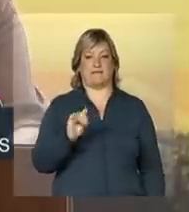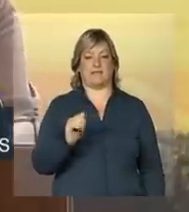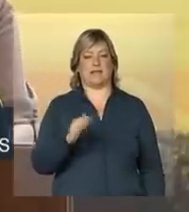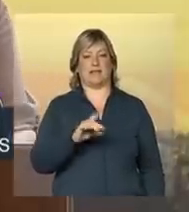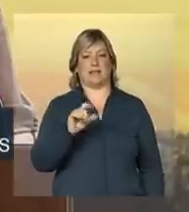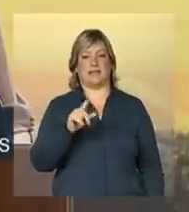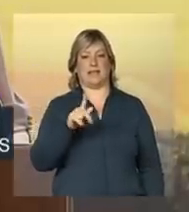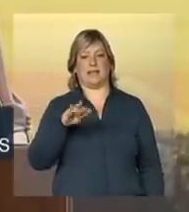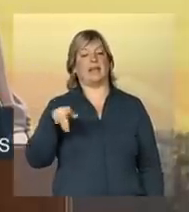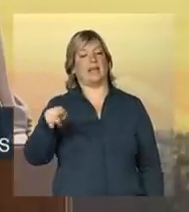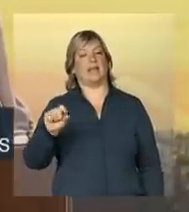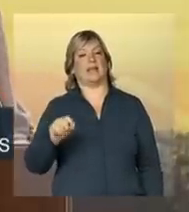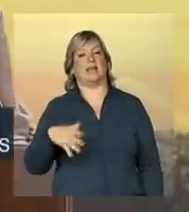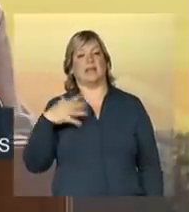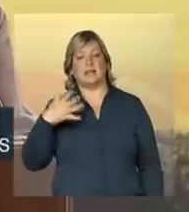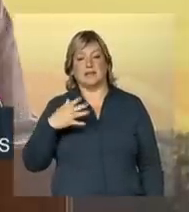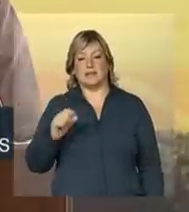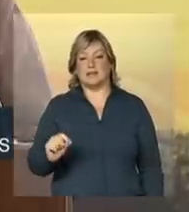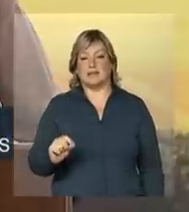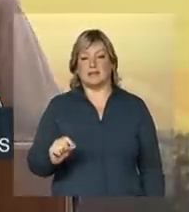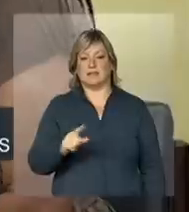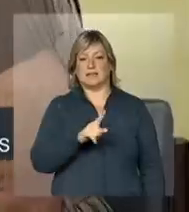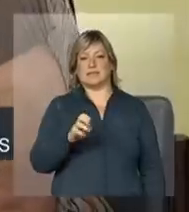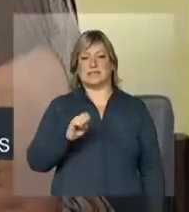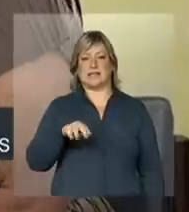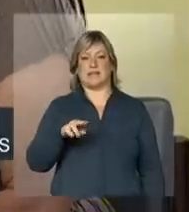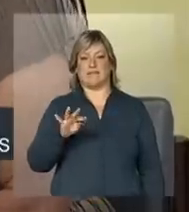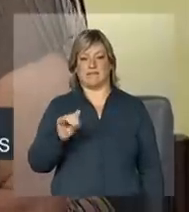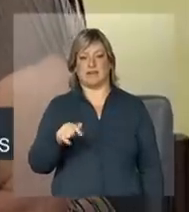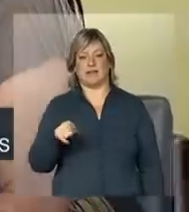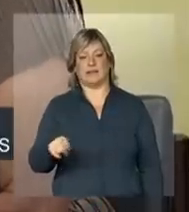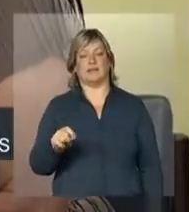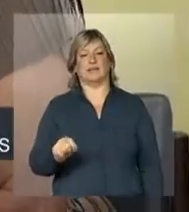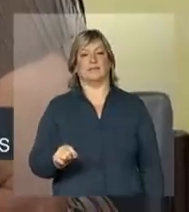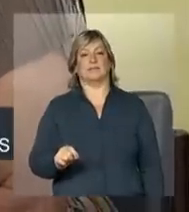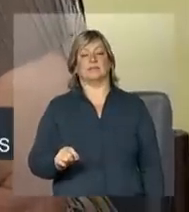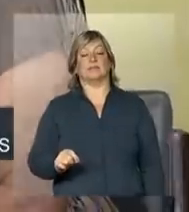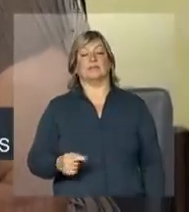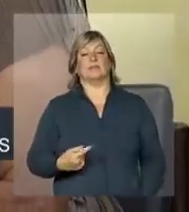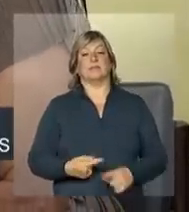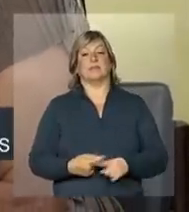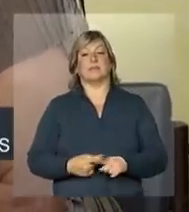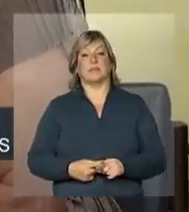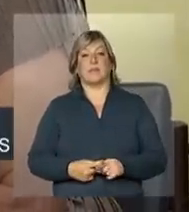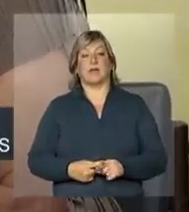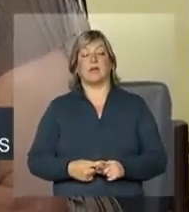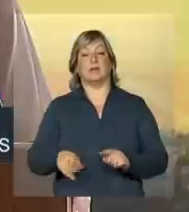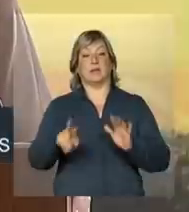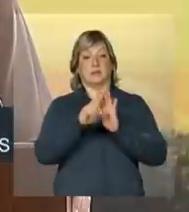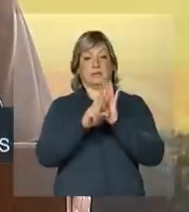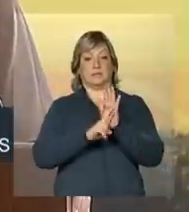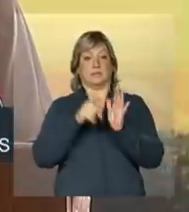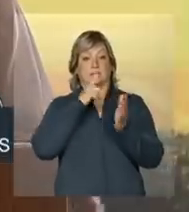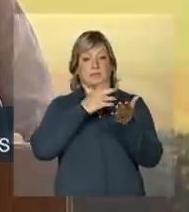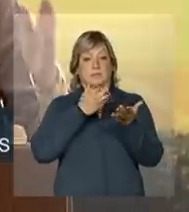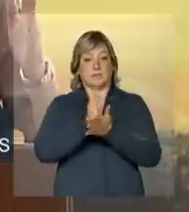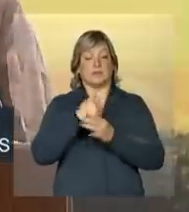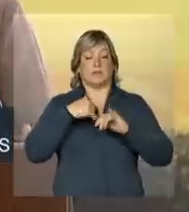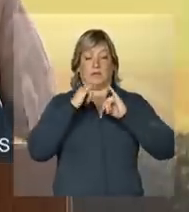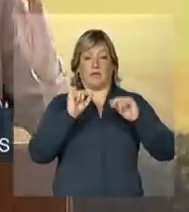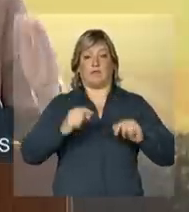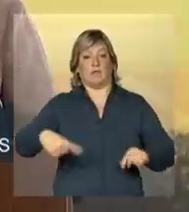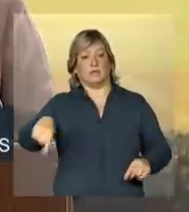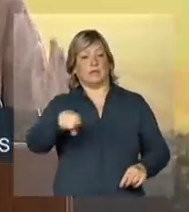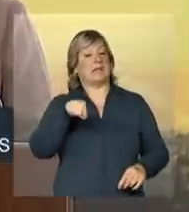né dona do caminho mas a a regularização eu vou dizer para vocês